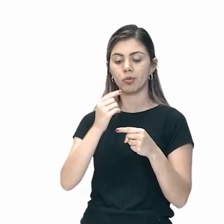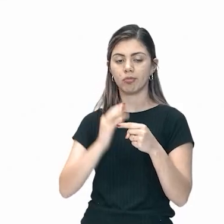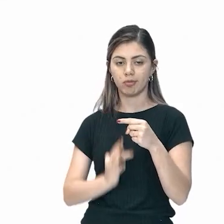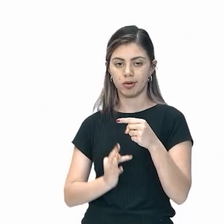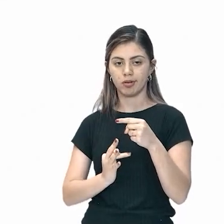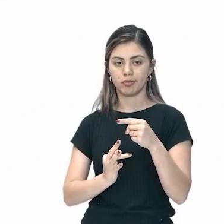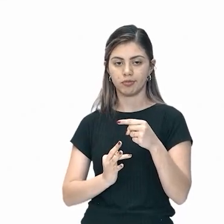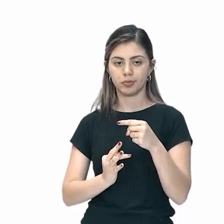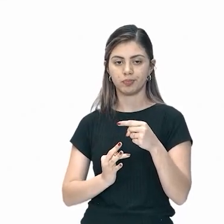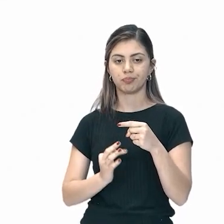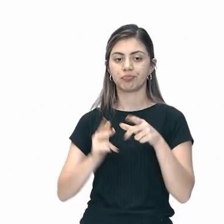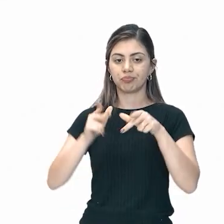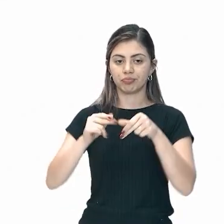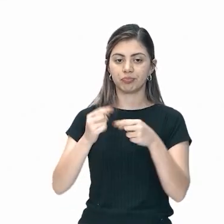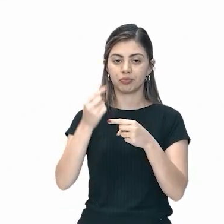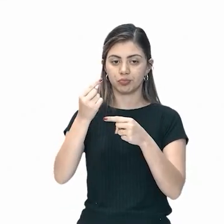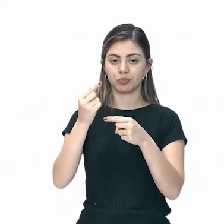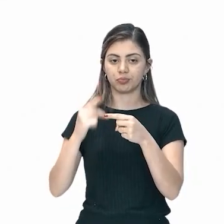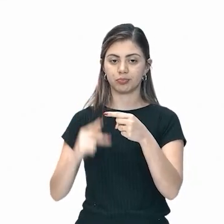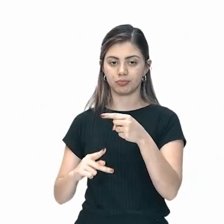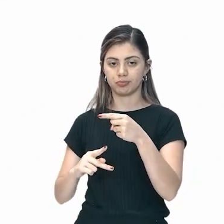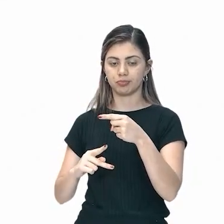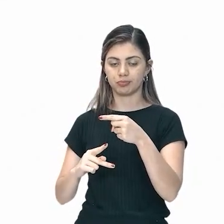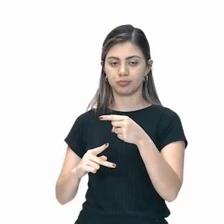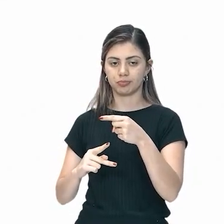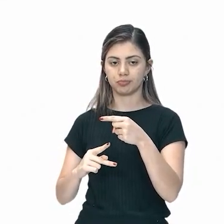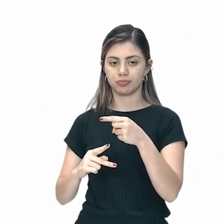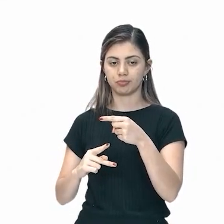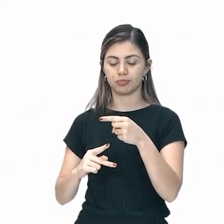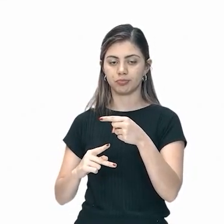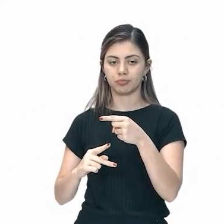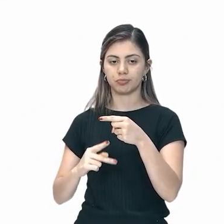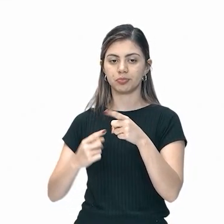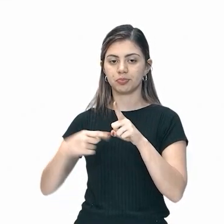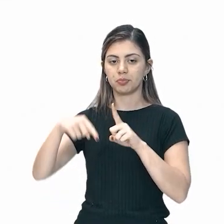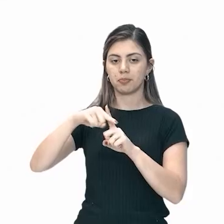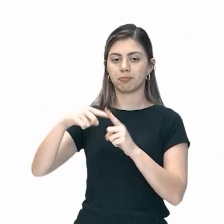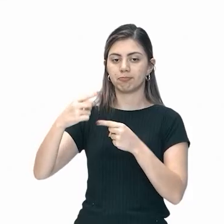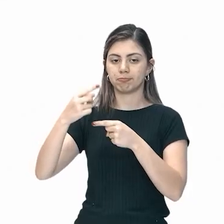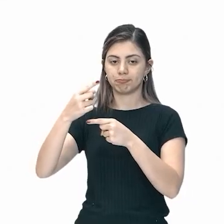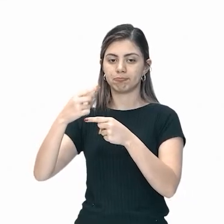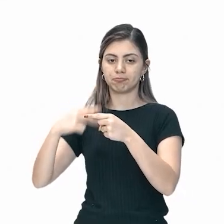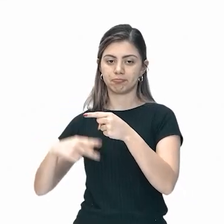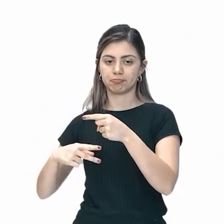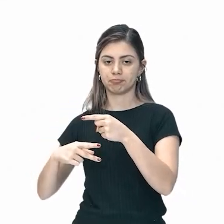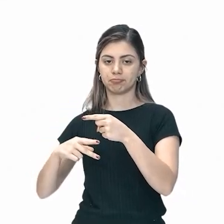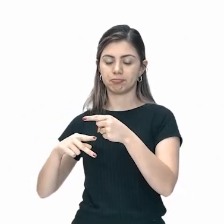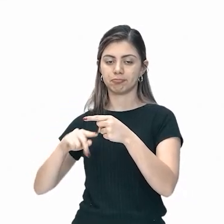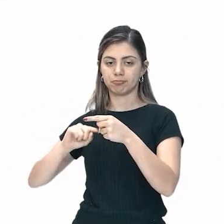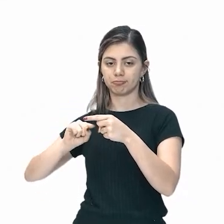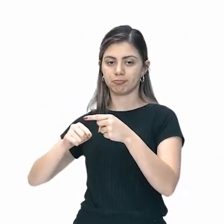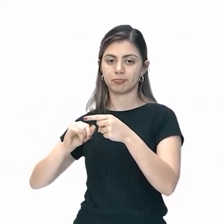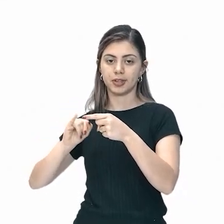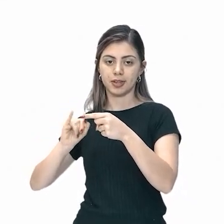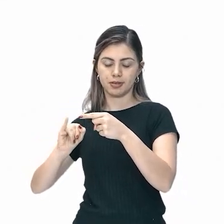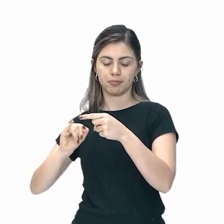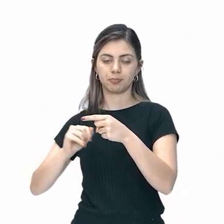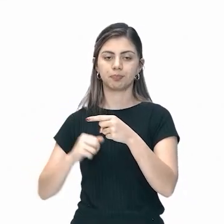foco é igual a 1 sobre posição objeto mais 1 sobre posição imagem,